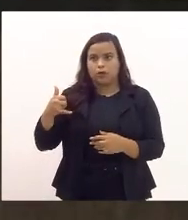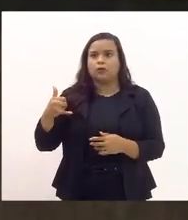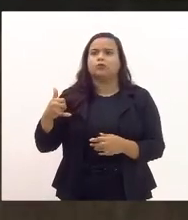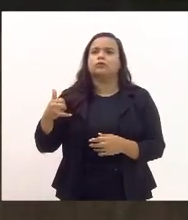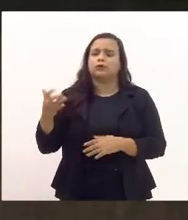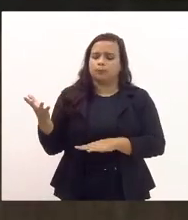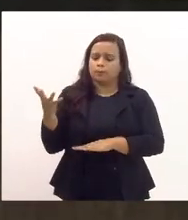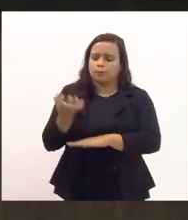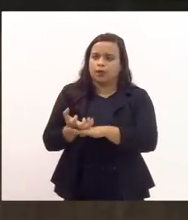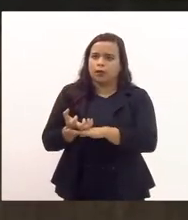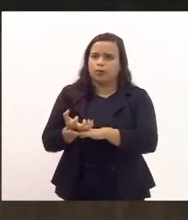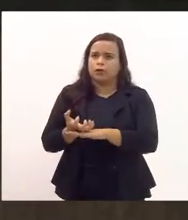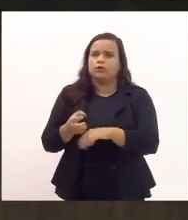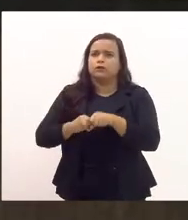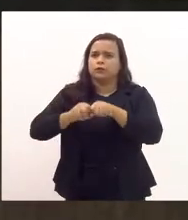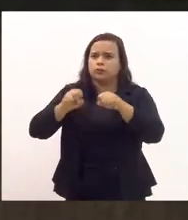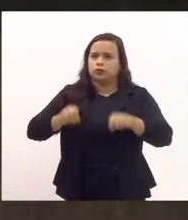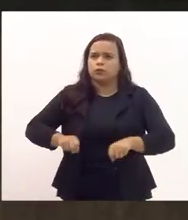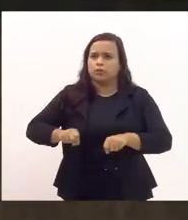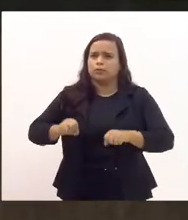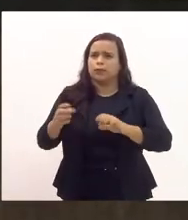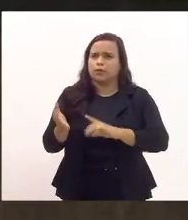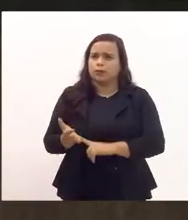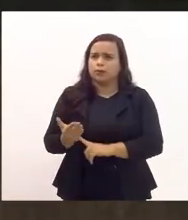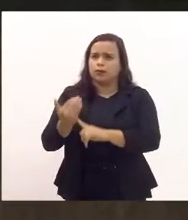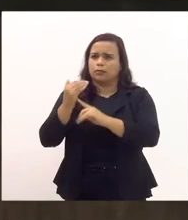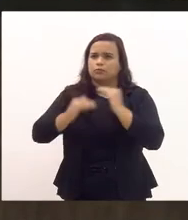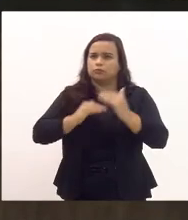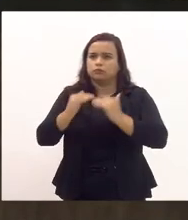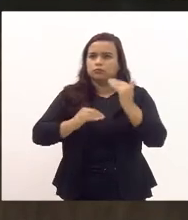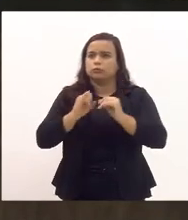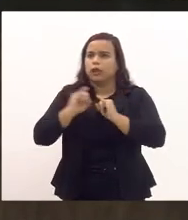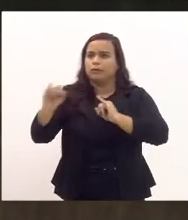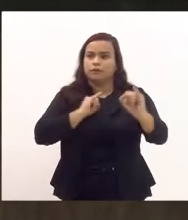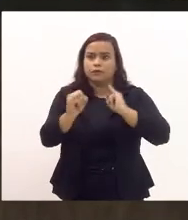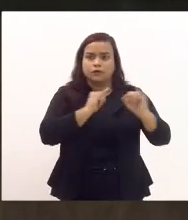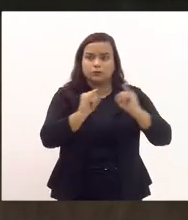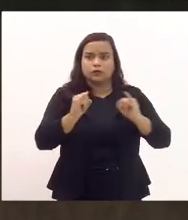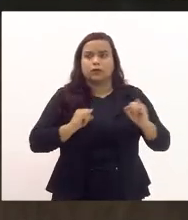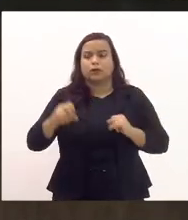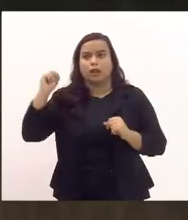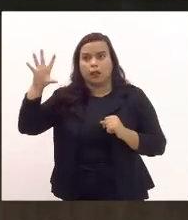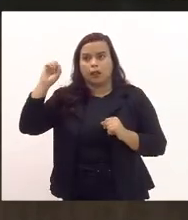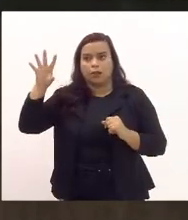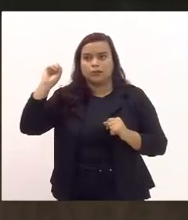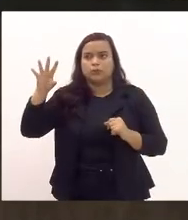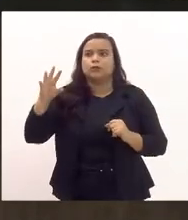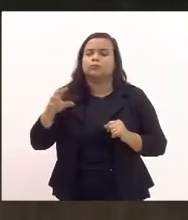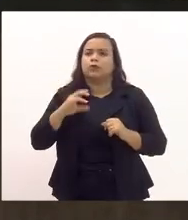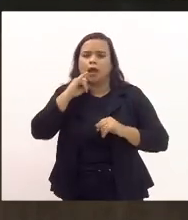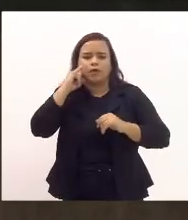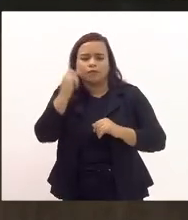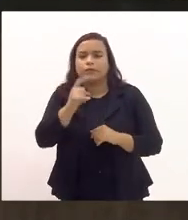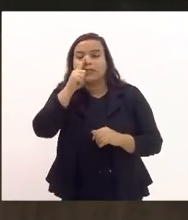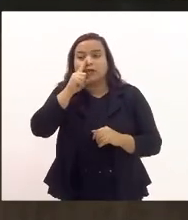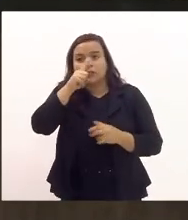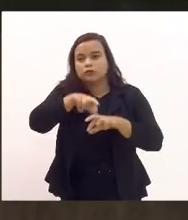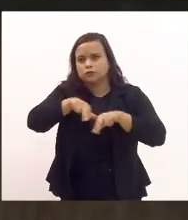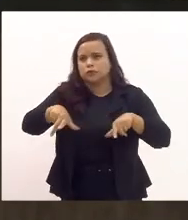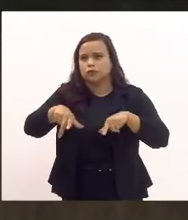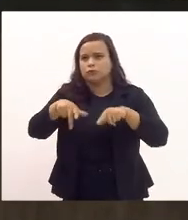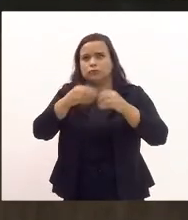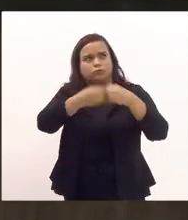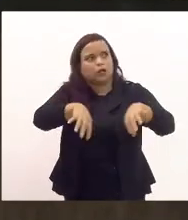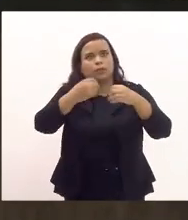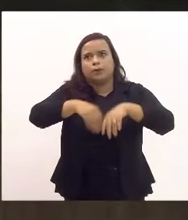instalar Esse sistema de tecnologia avançada para alertar a população de riscos de